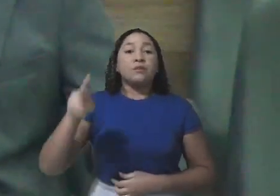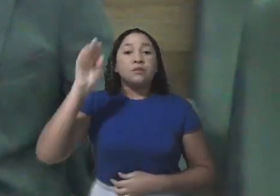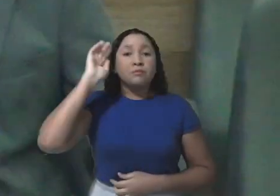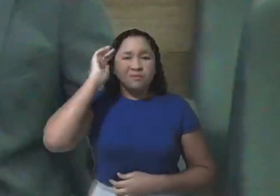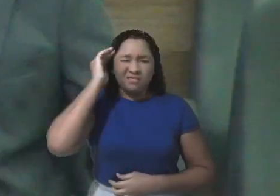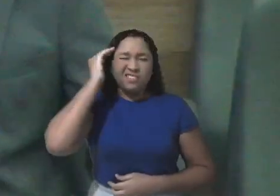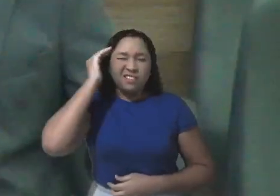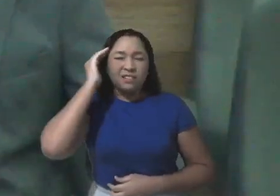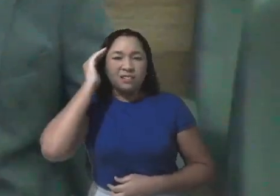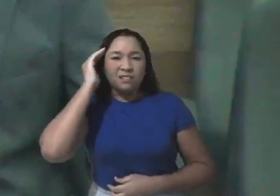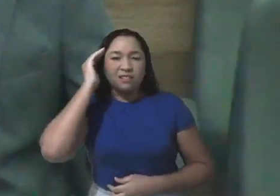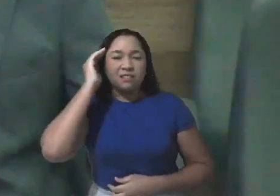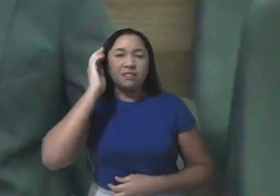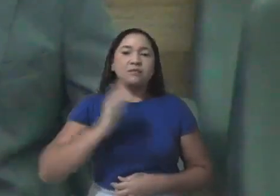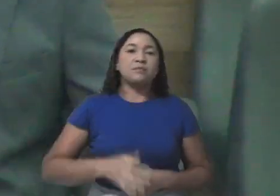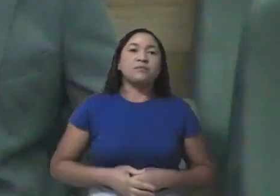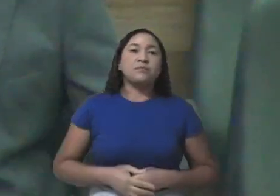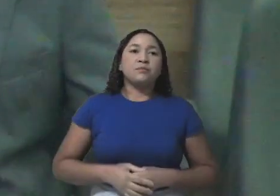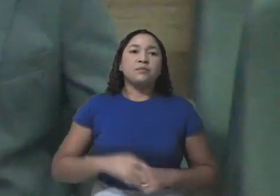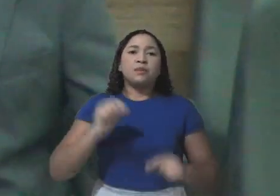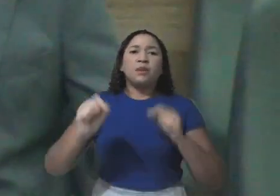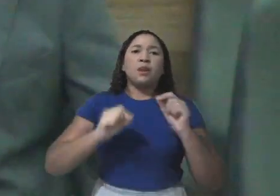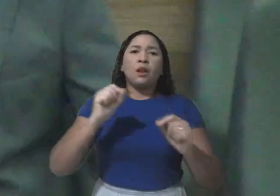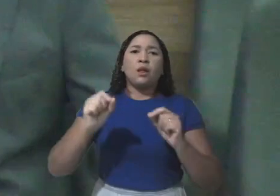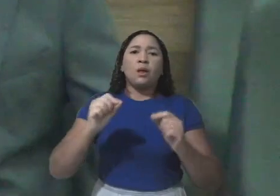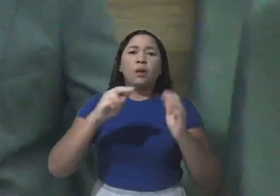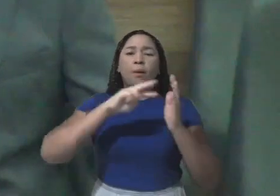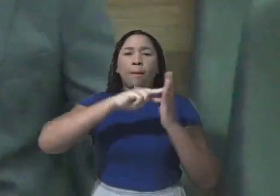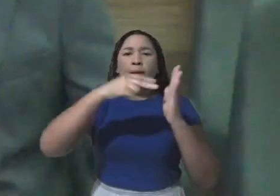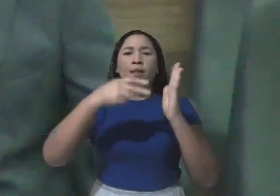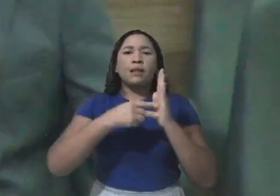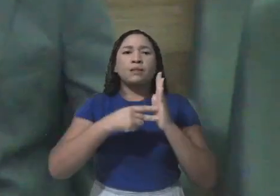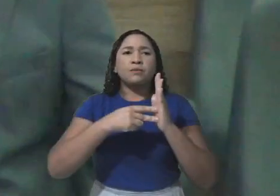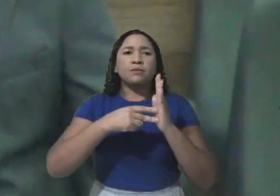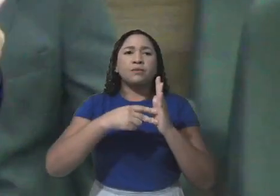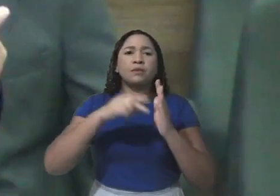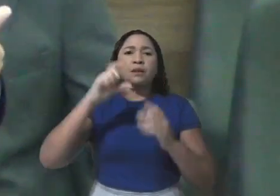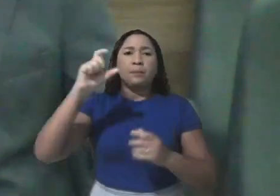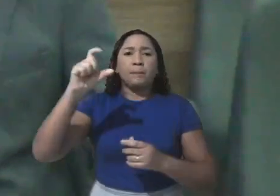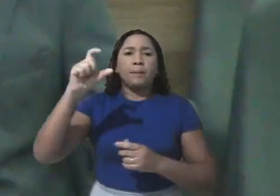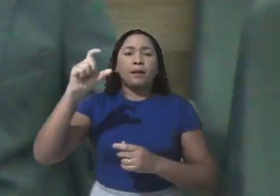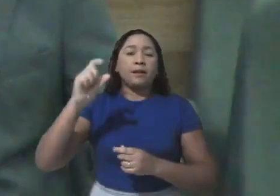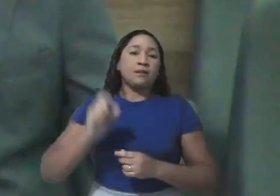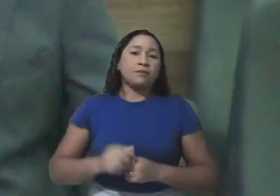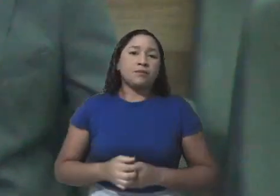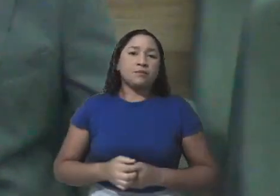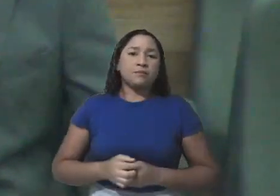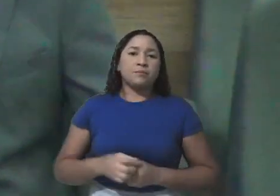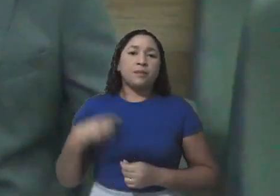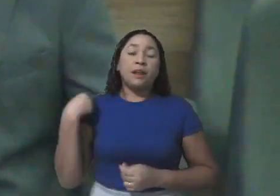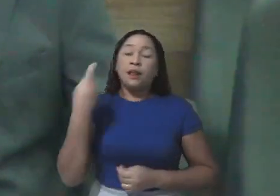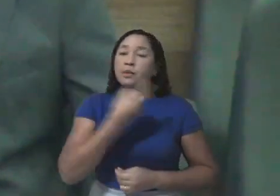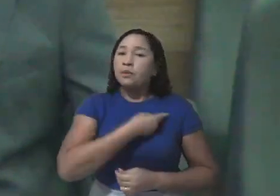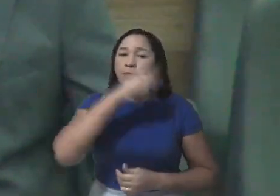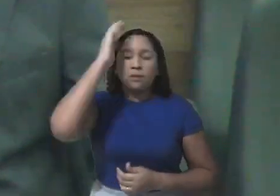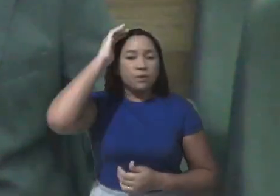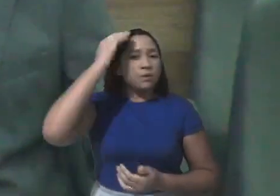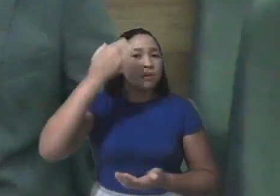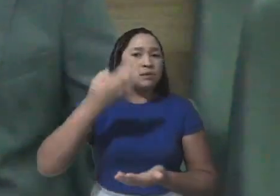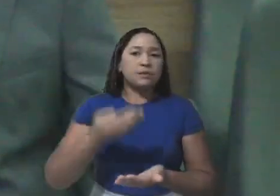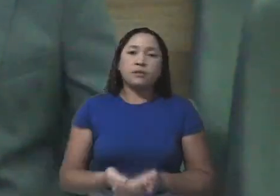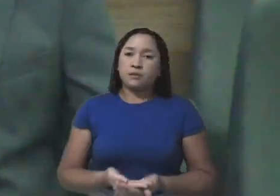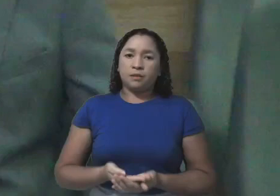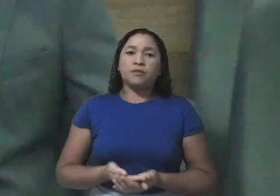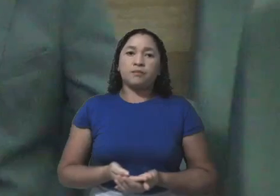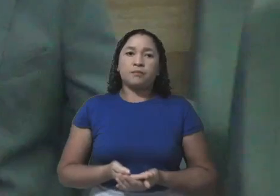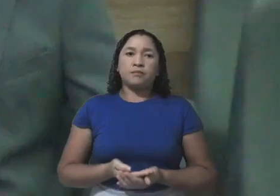aqui? O que é credo? É o nosso cremos. É a expressão, é como